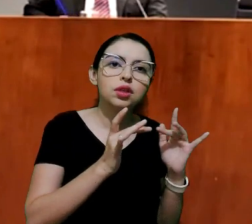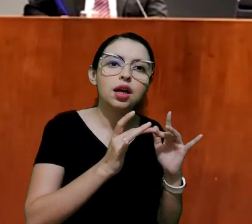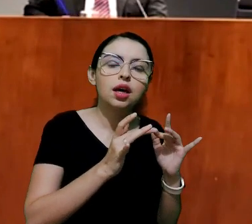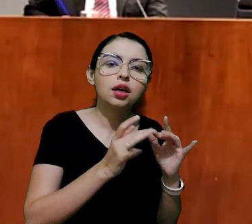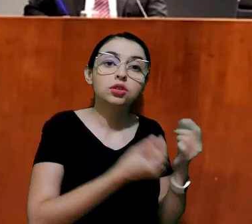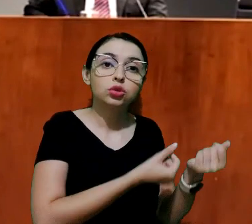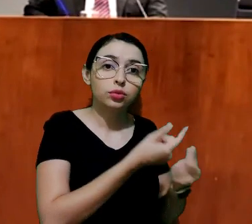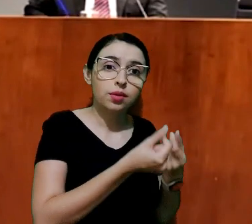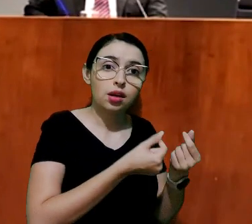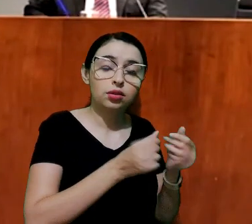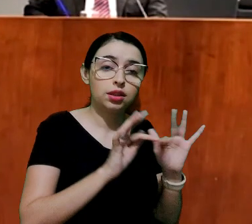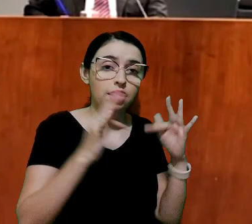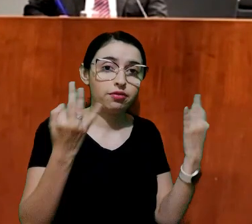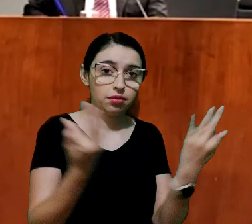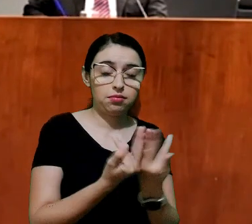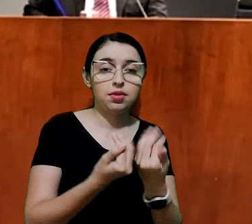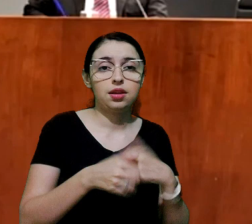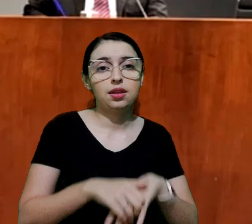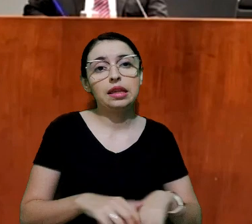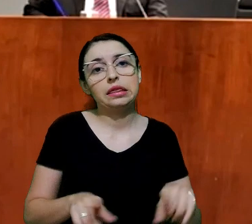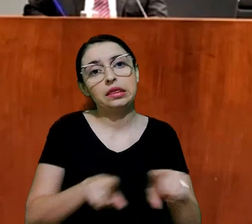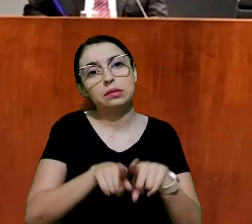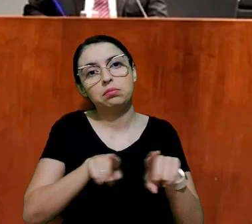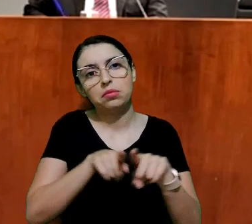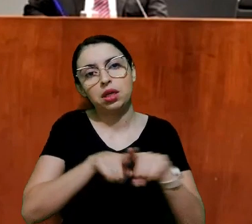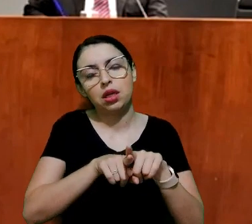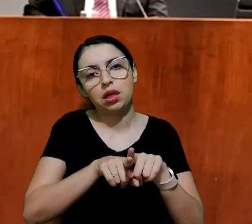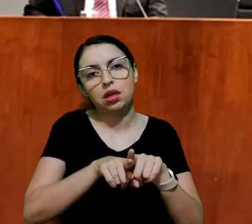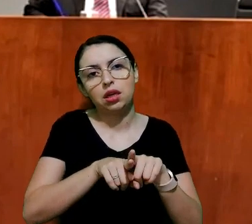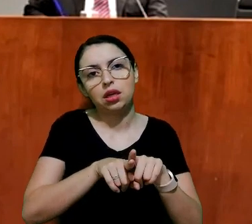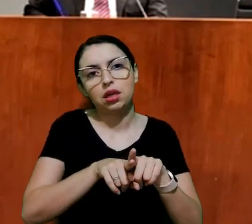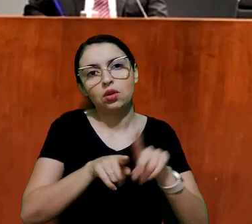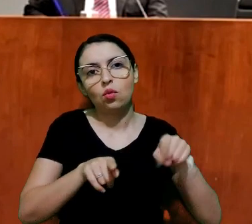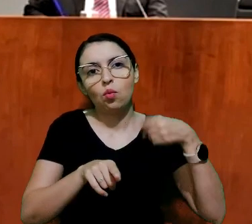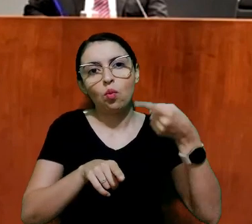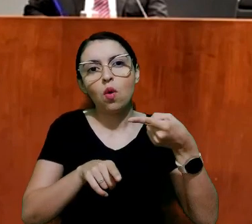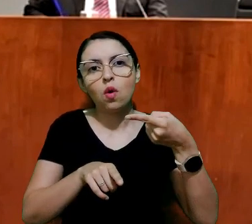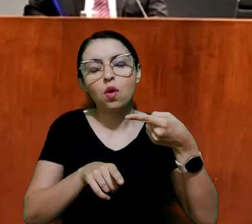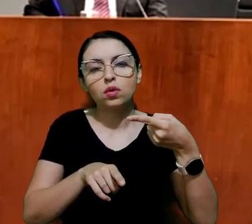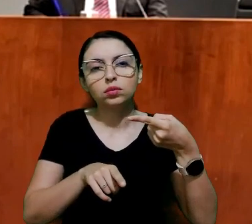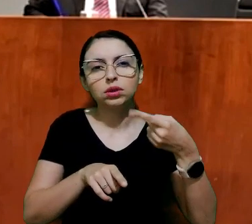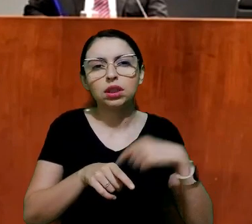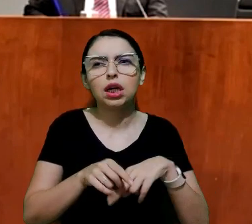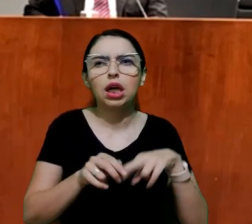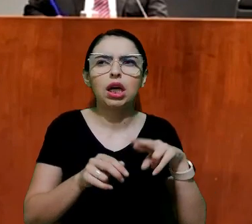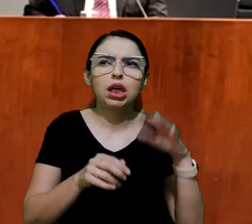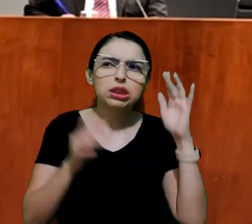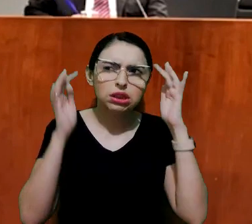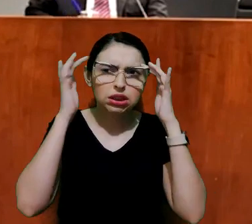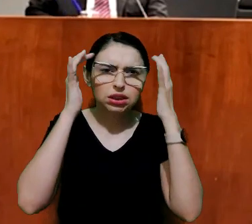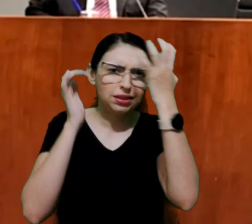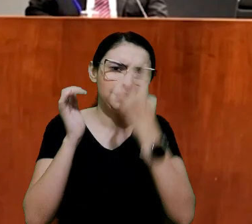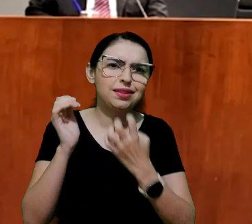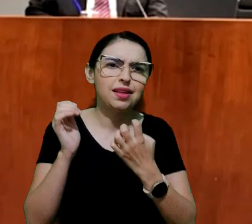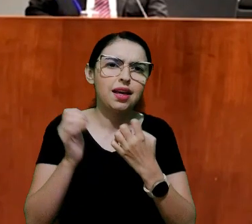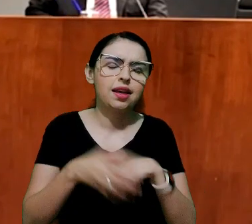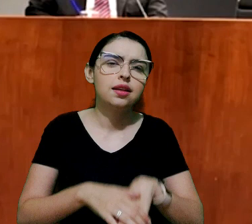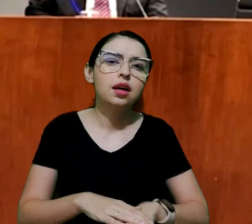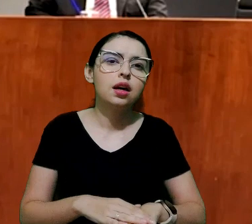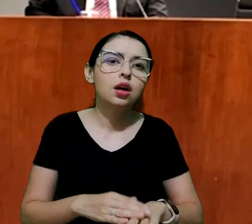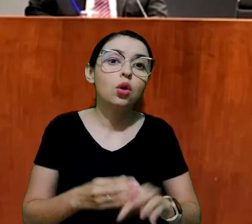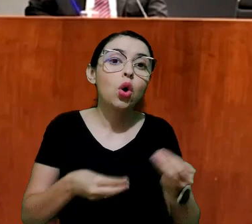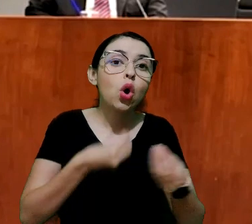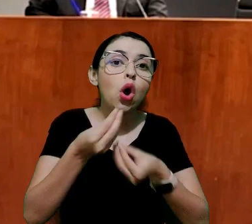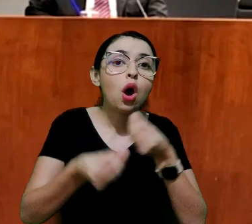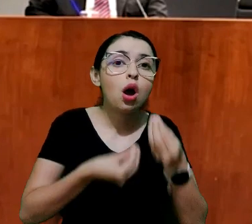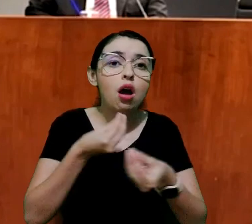família. E também uma outra questão muito séria, que é dar definições